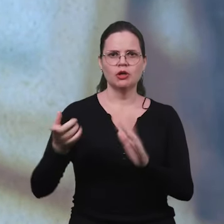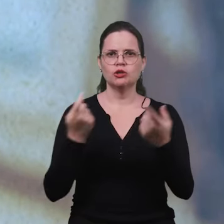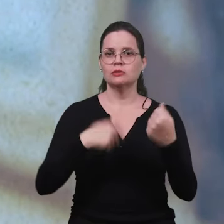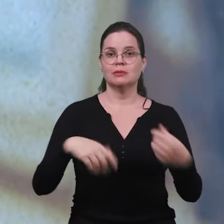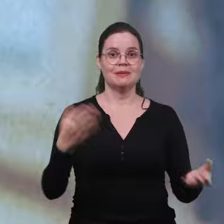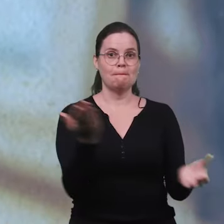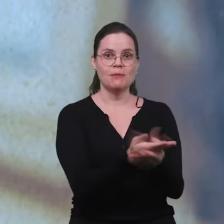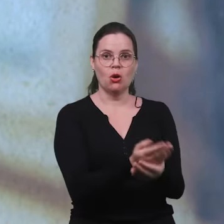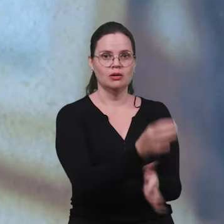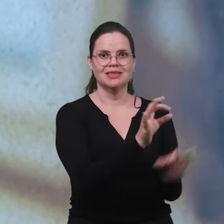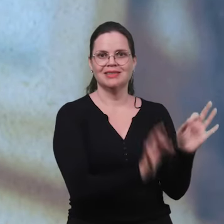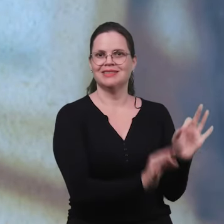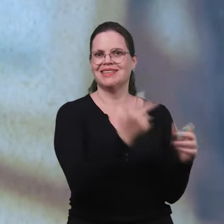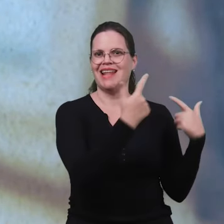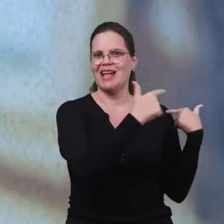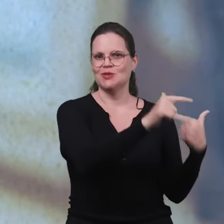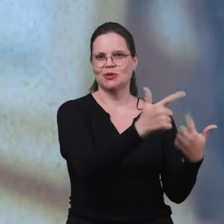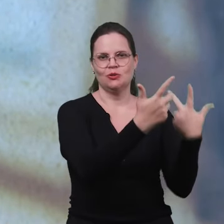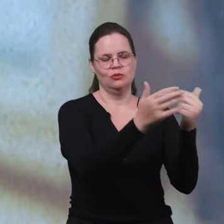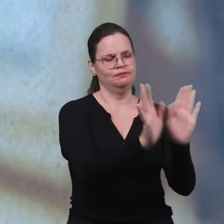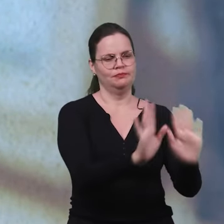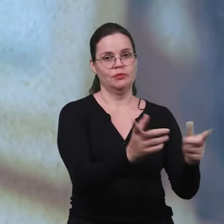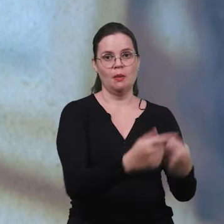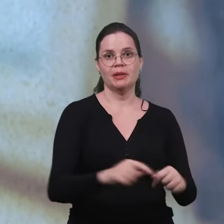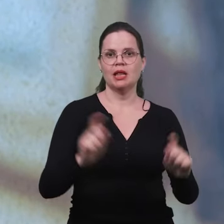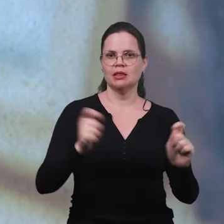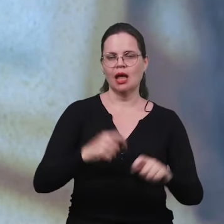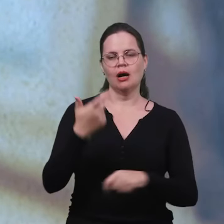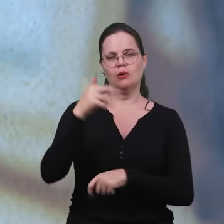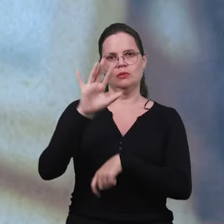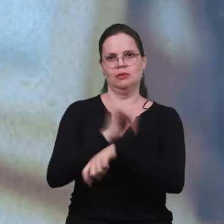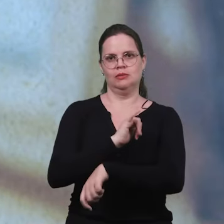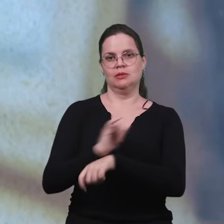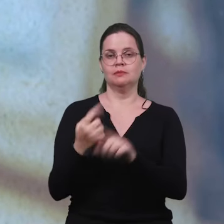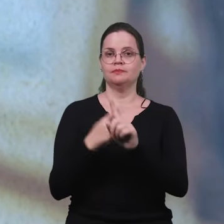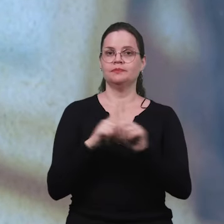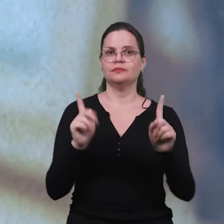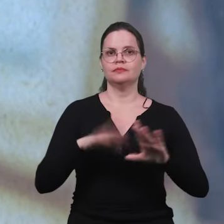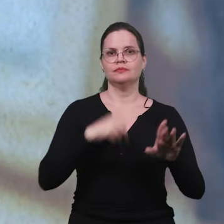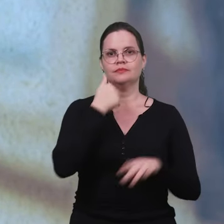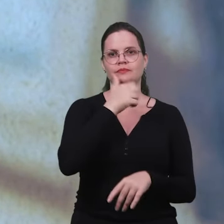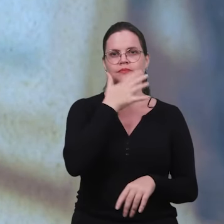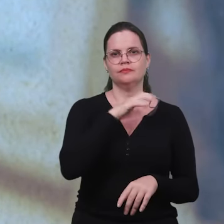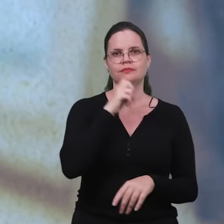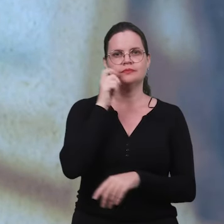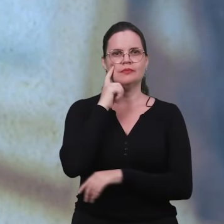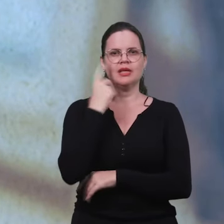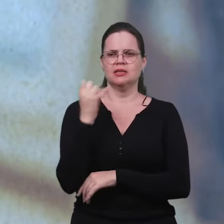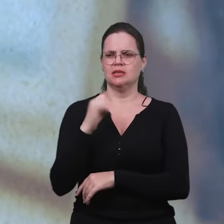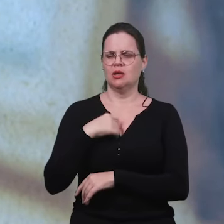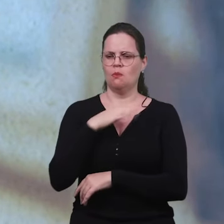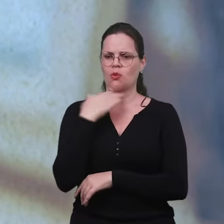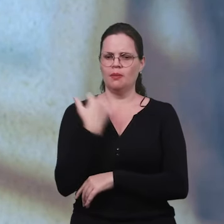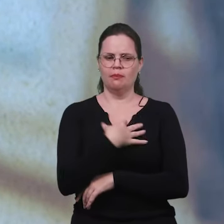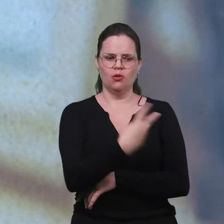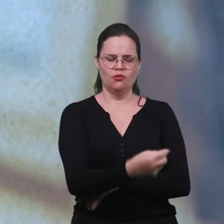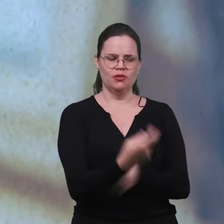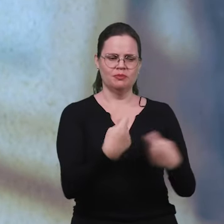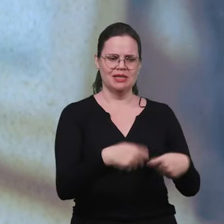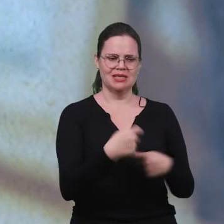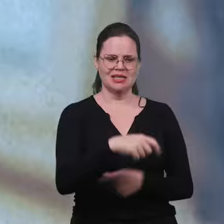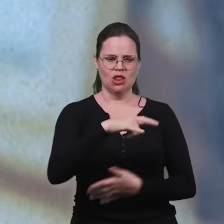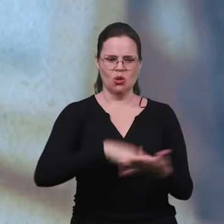precise realizar um inventário tradicional. Mas mesmo assim, muitas vezes os pais querem, olha, eu não gostaria que na minha falta o meu filho precisasse fazer